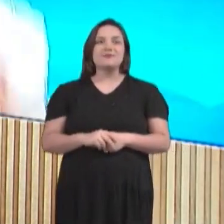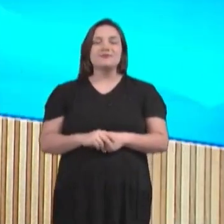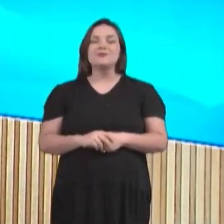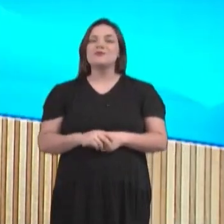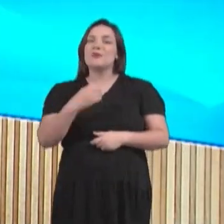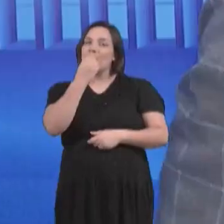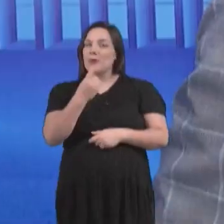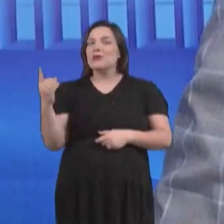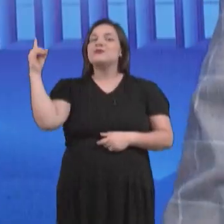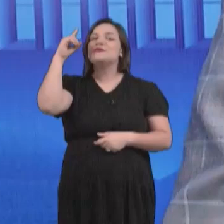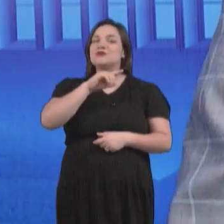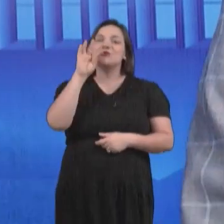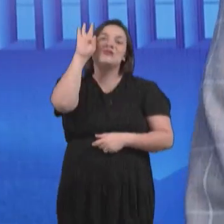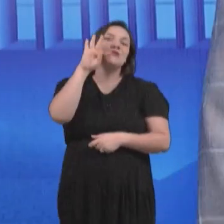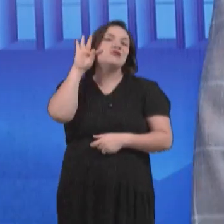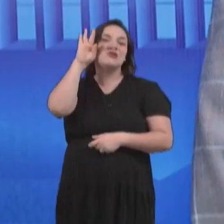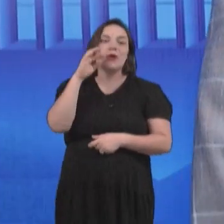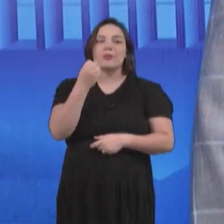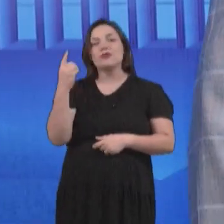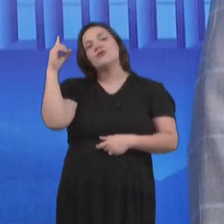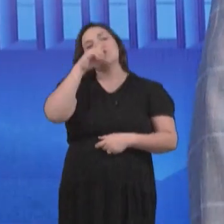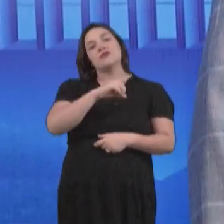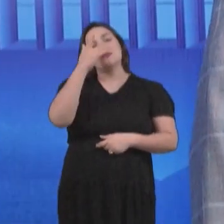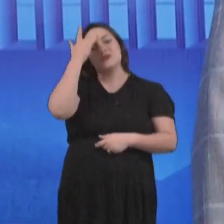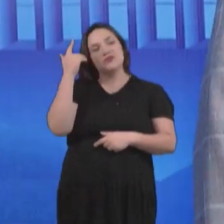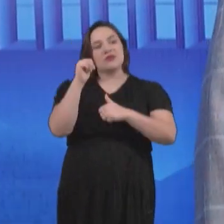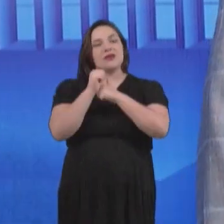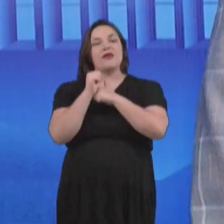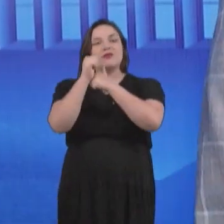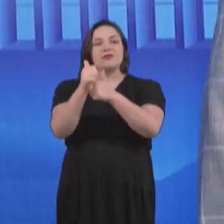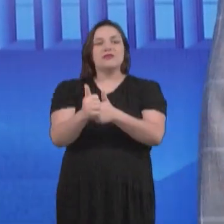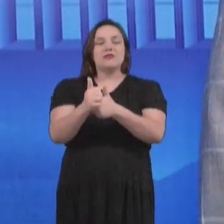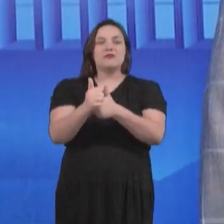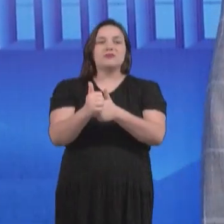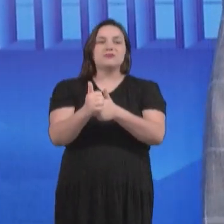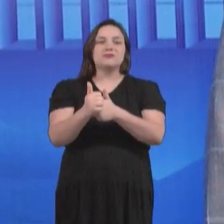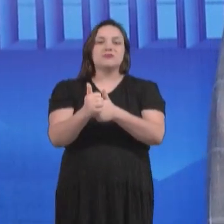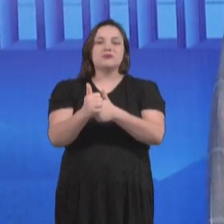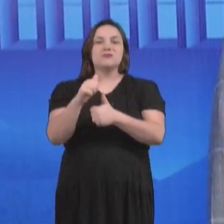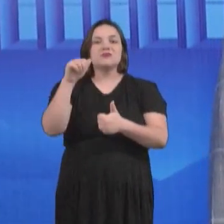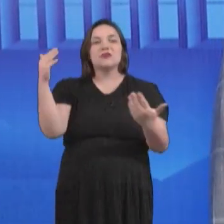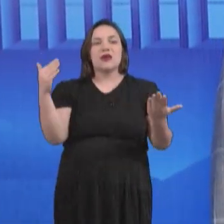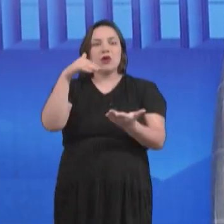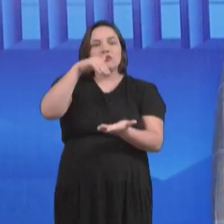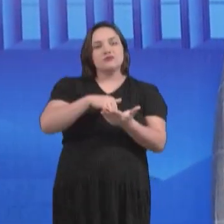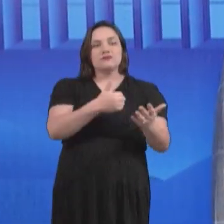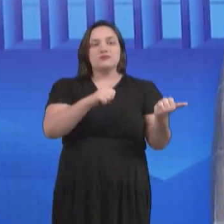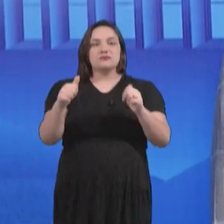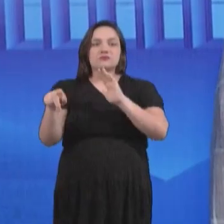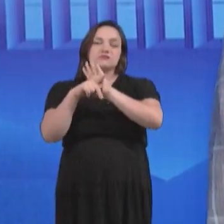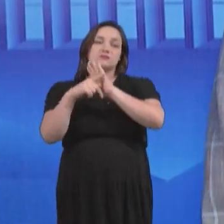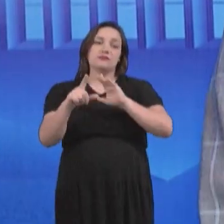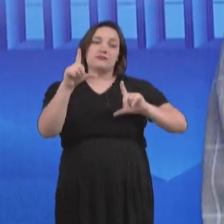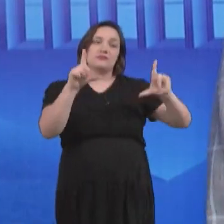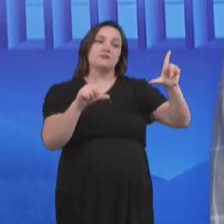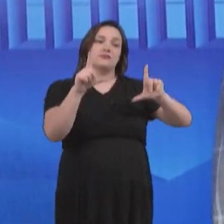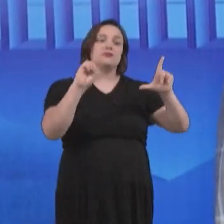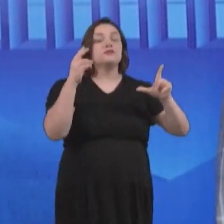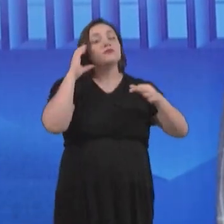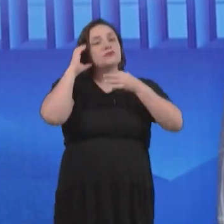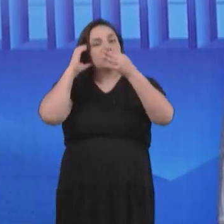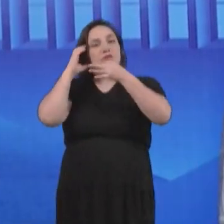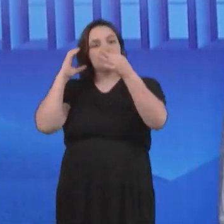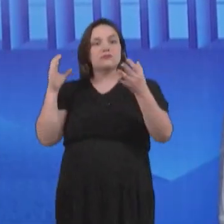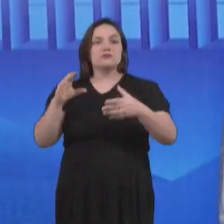Muito bom dia, Tiago. Bom dia a todos que estão, então, ouvindo o Redação Final, tanto pela TV quanto pela rádio.